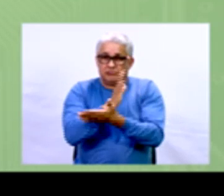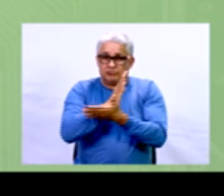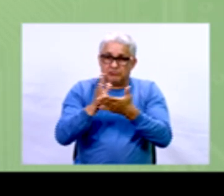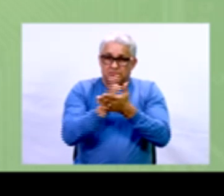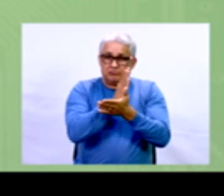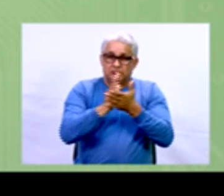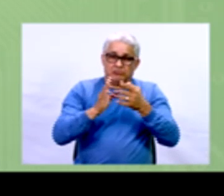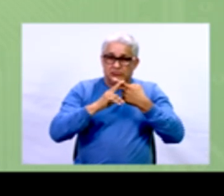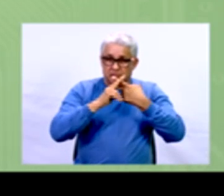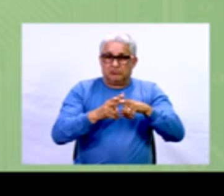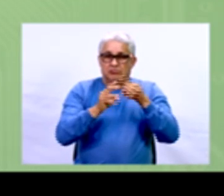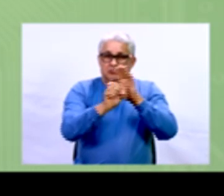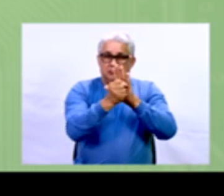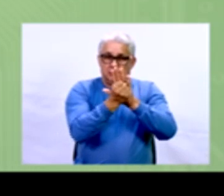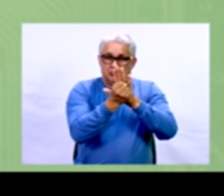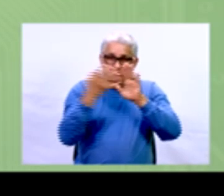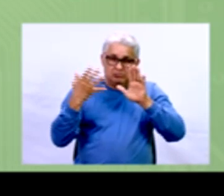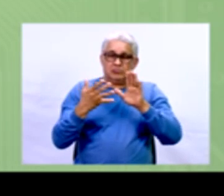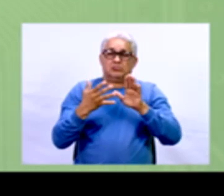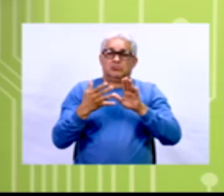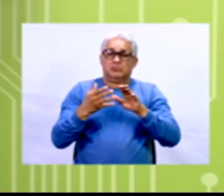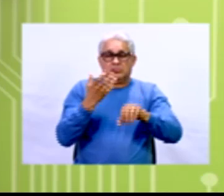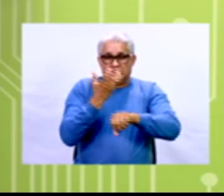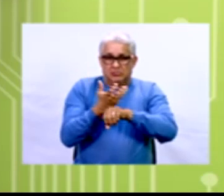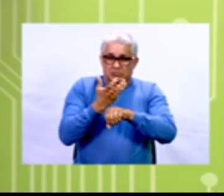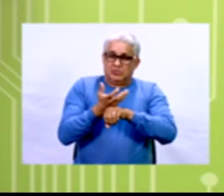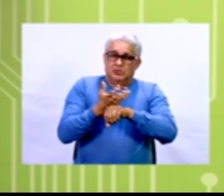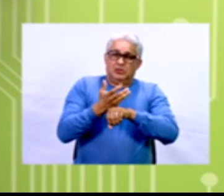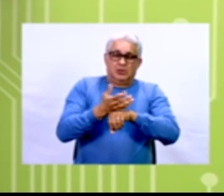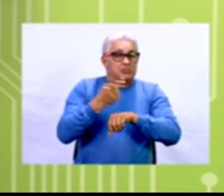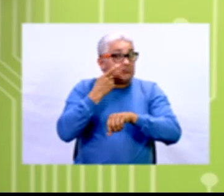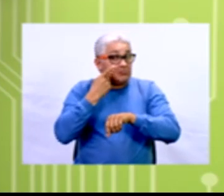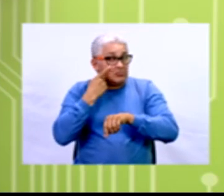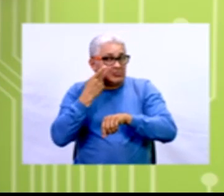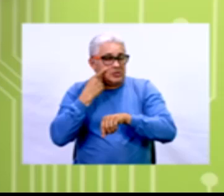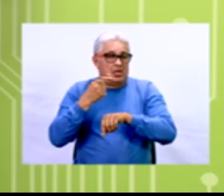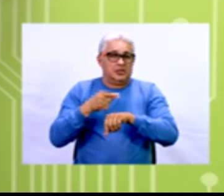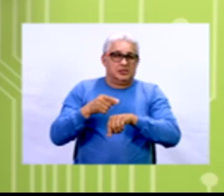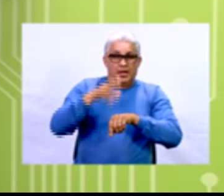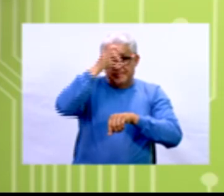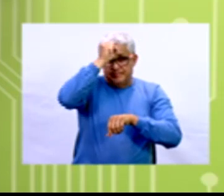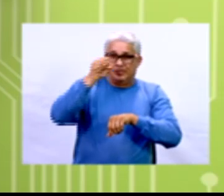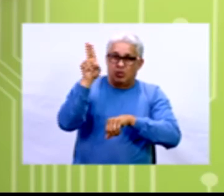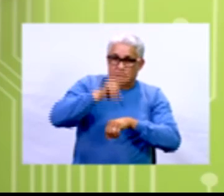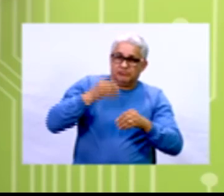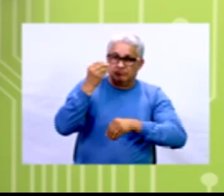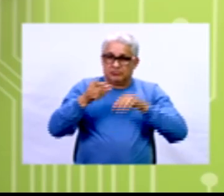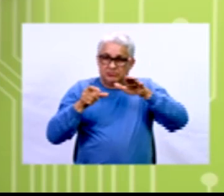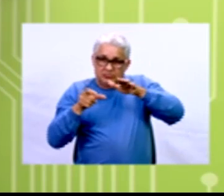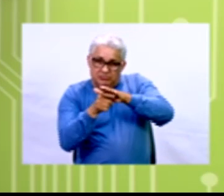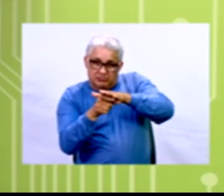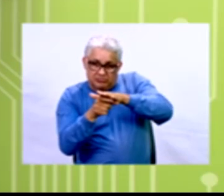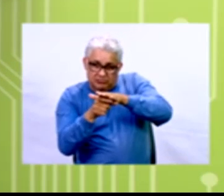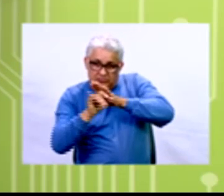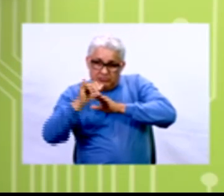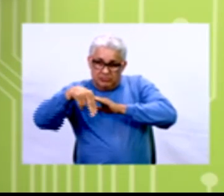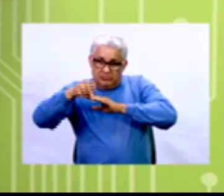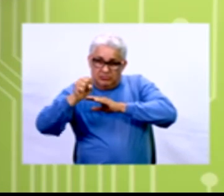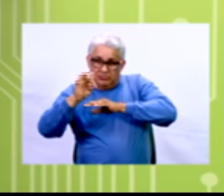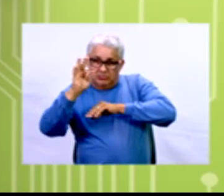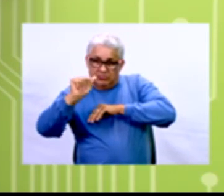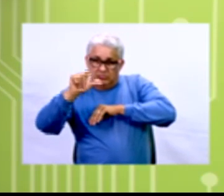indicados na disciplina. Então, no decorrer da disciplina, a gente vai ver esses aplicativos e eu vou mostrar para vocês como é que a gente faz